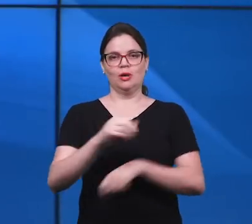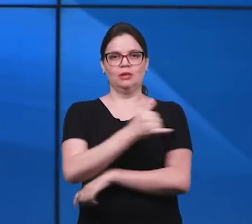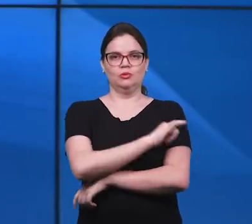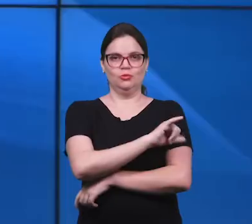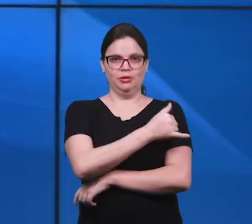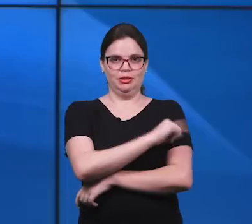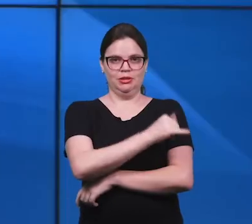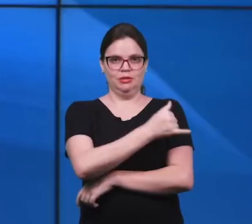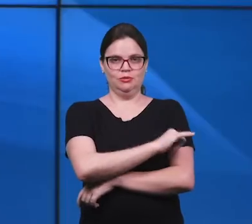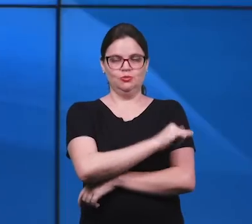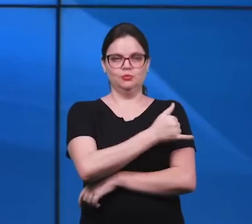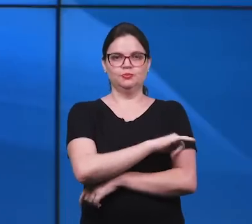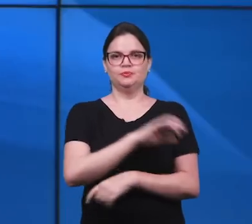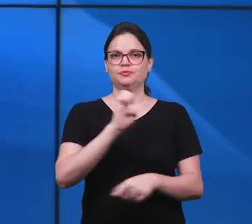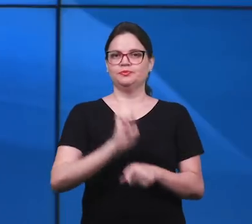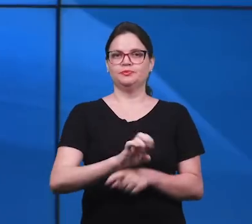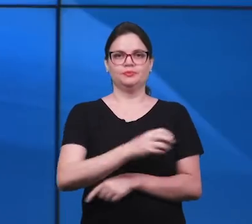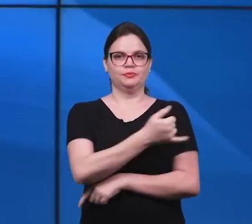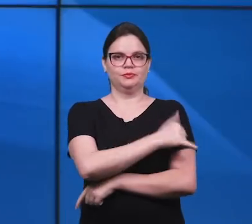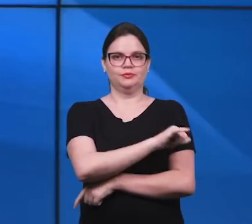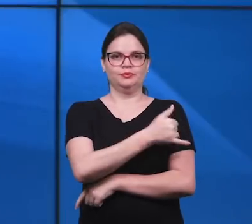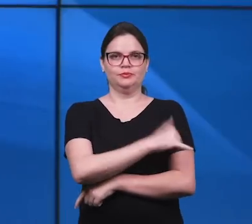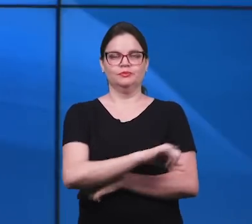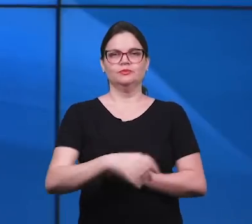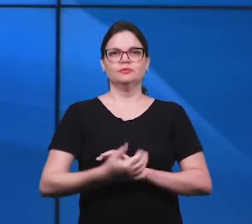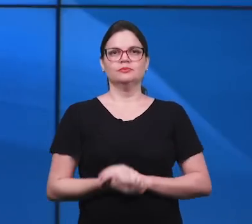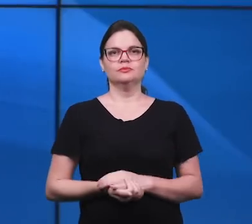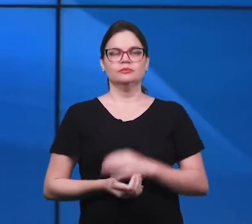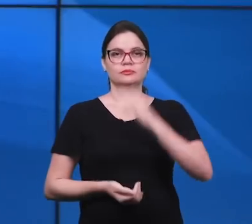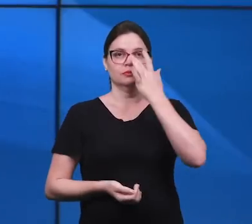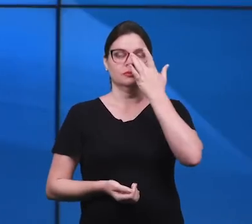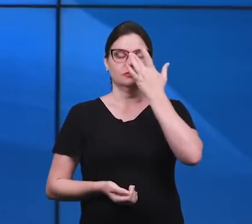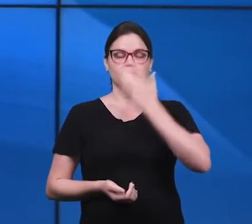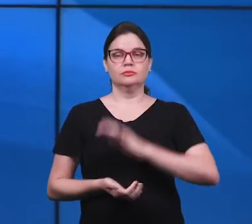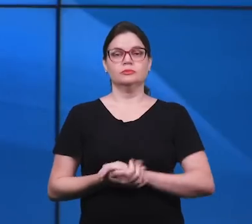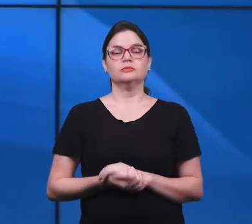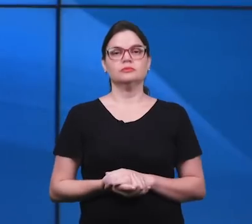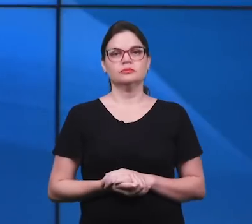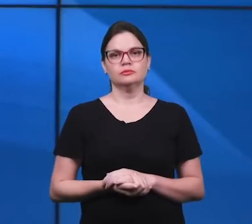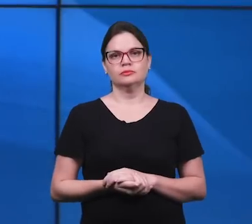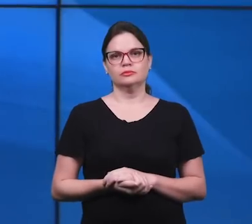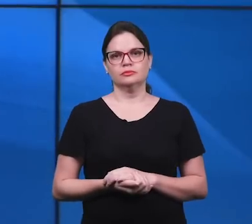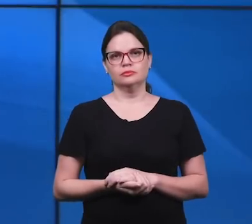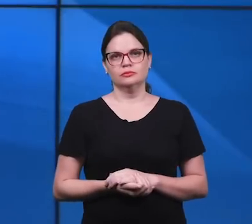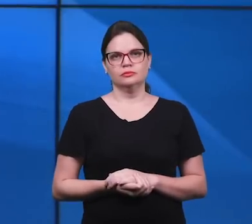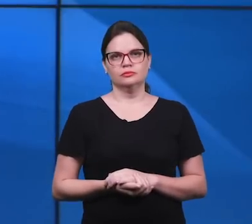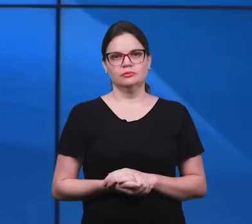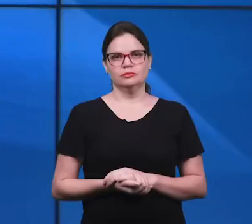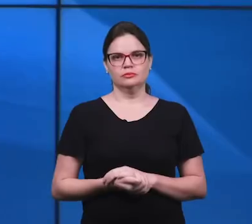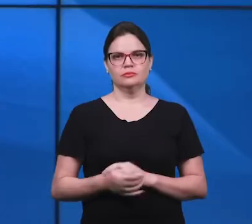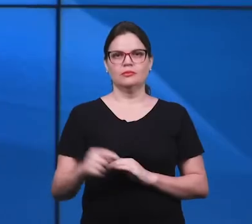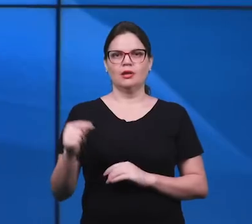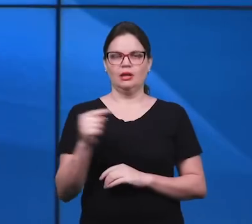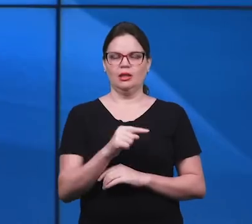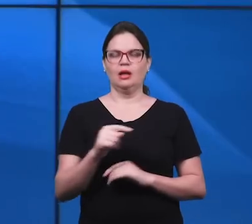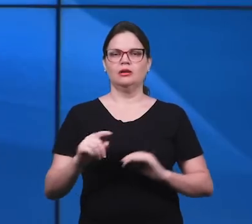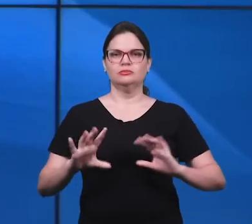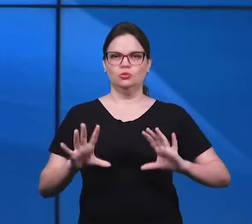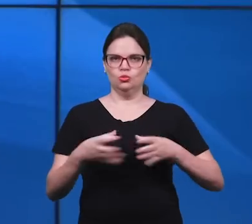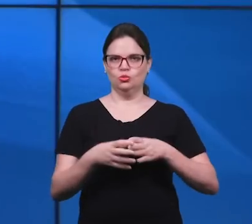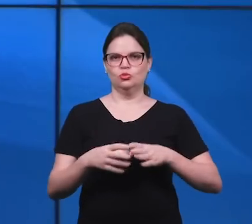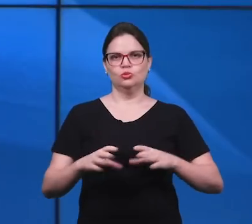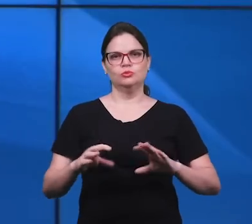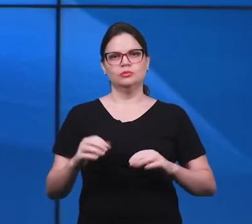Janeiro, ali a cidade em São Gonçalo, né? No Rio de Janeiro. Então, ali na igreja de